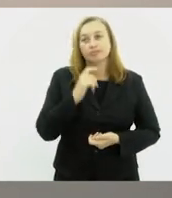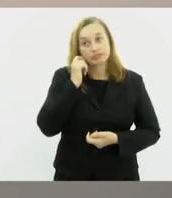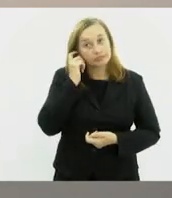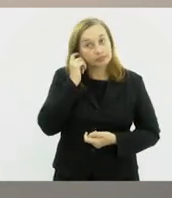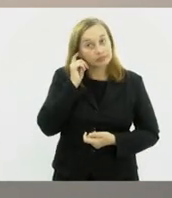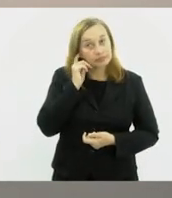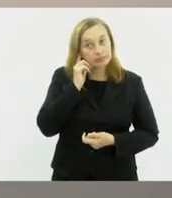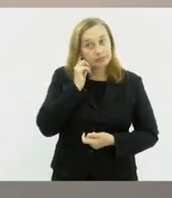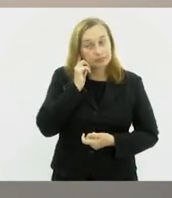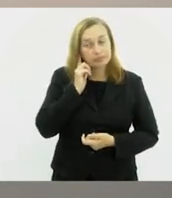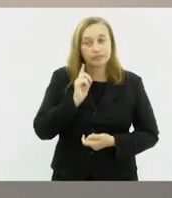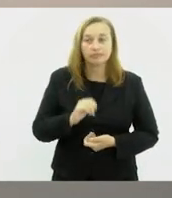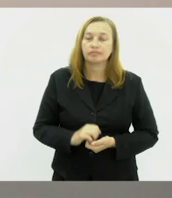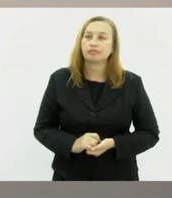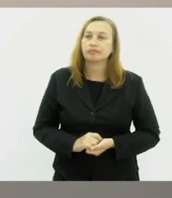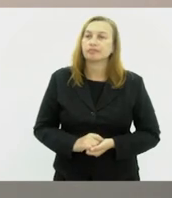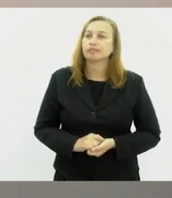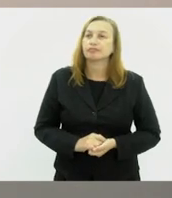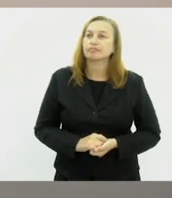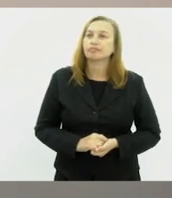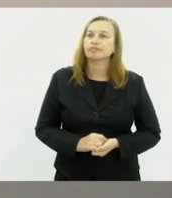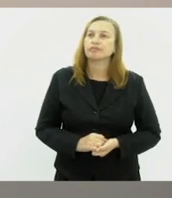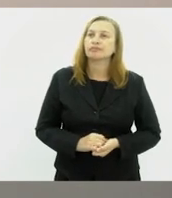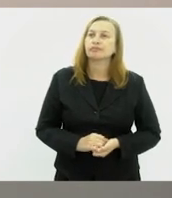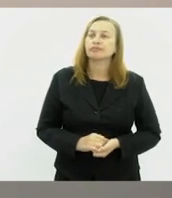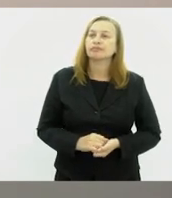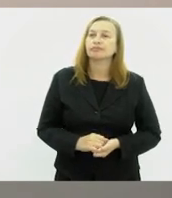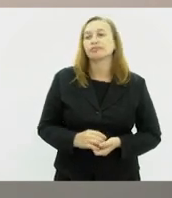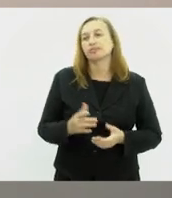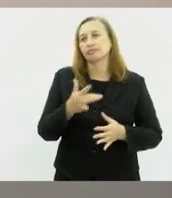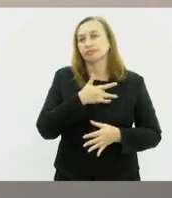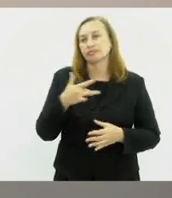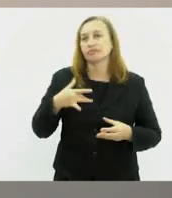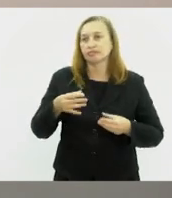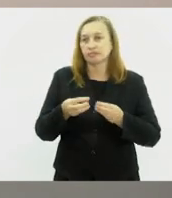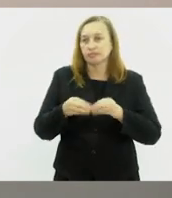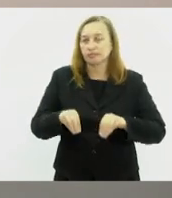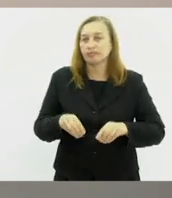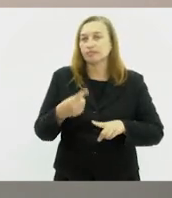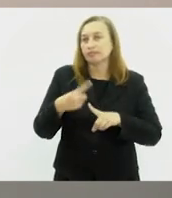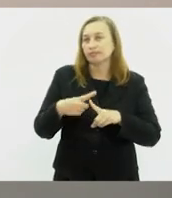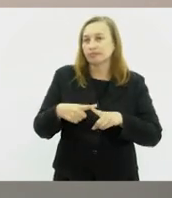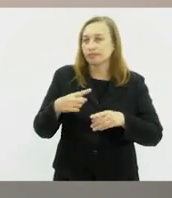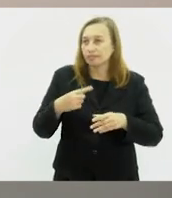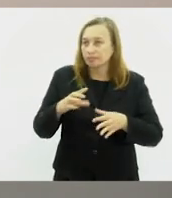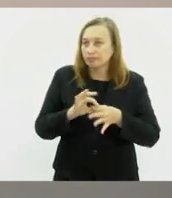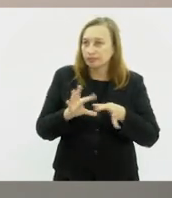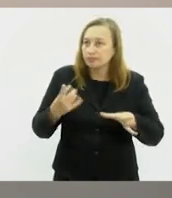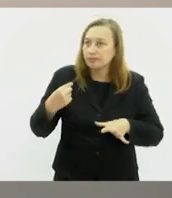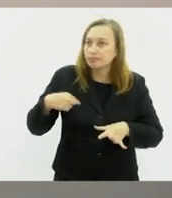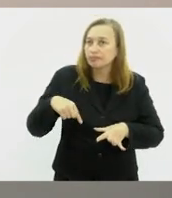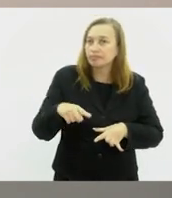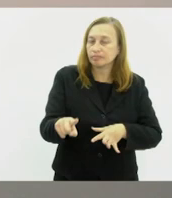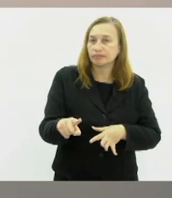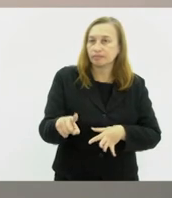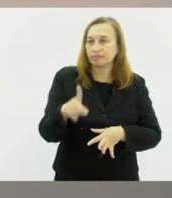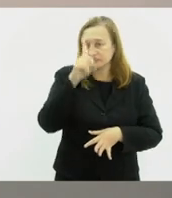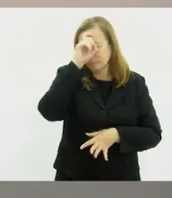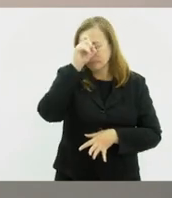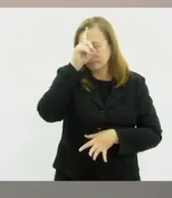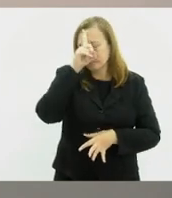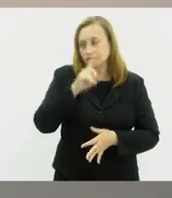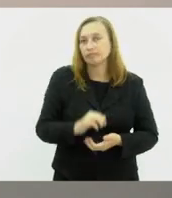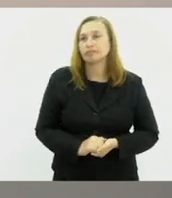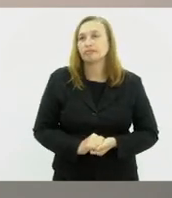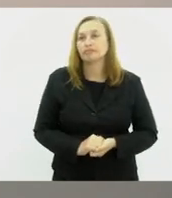que vivem nessas favelas eh Elas têm a sua saúde afetada porque elas deixam de buscar eh deixam de de conseguir chegar ao